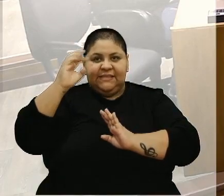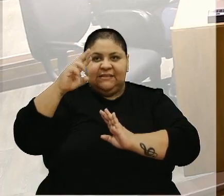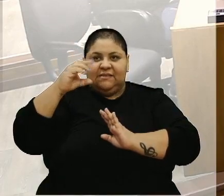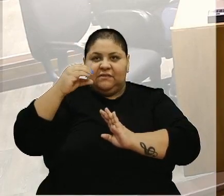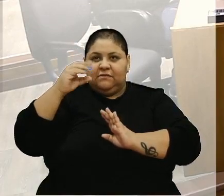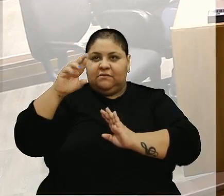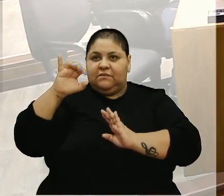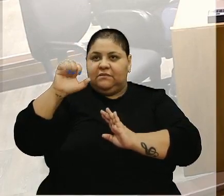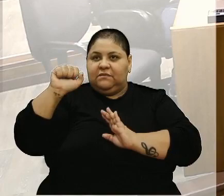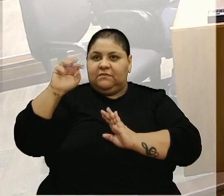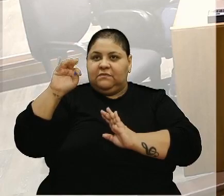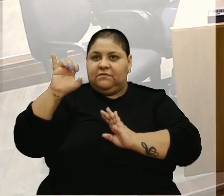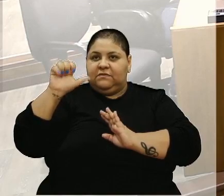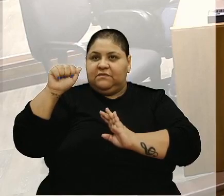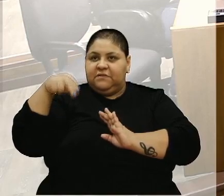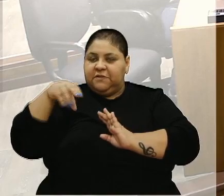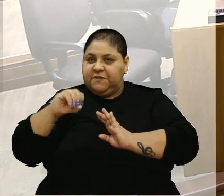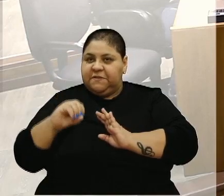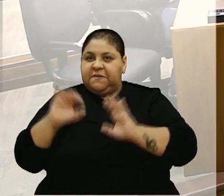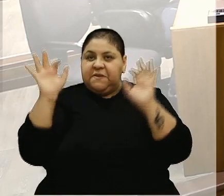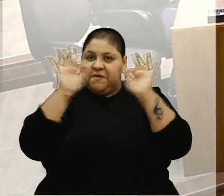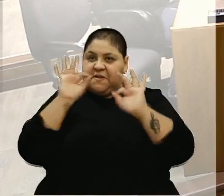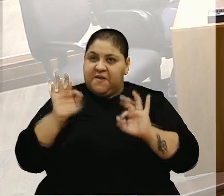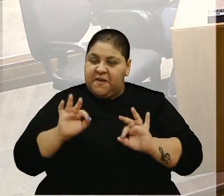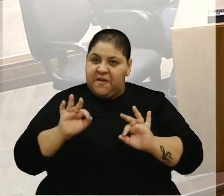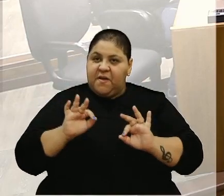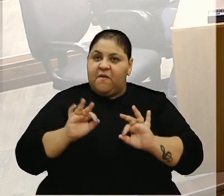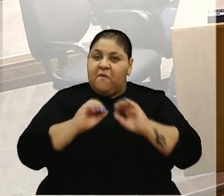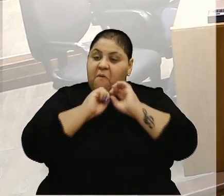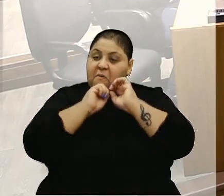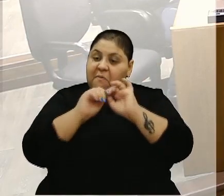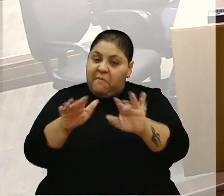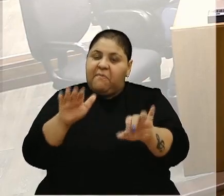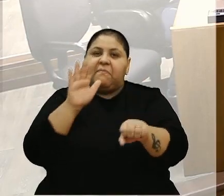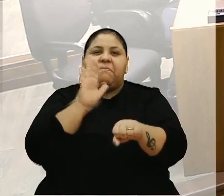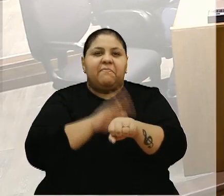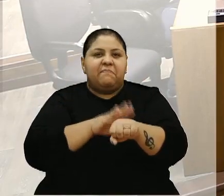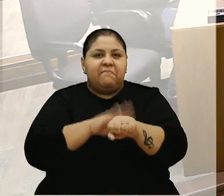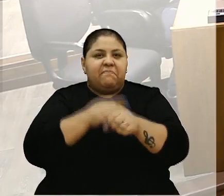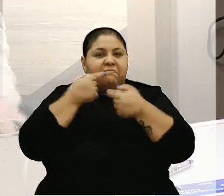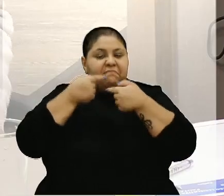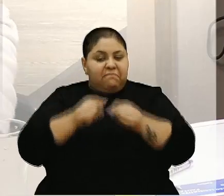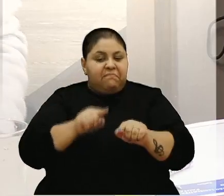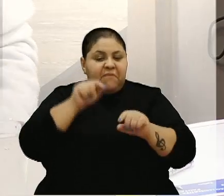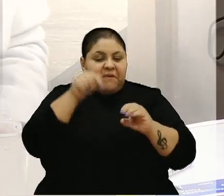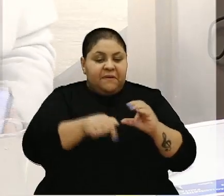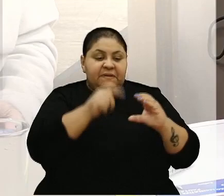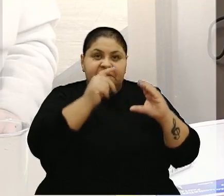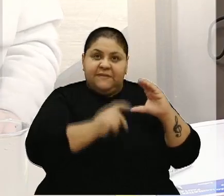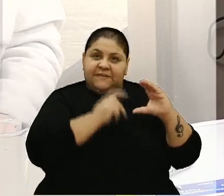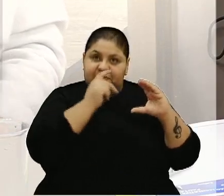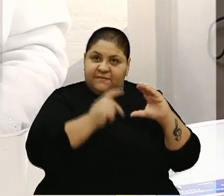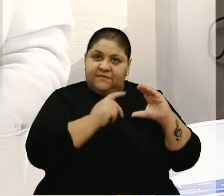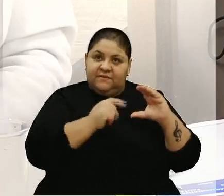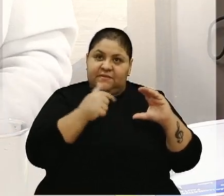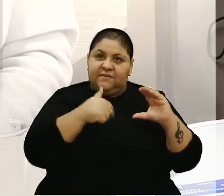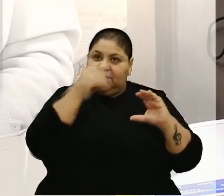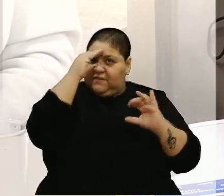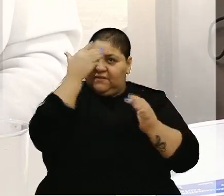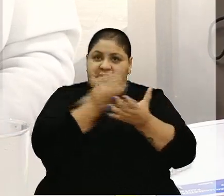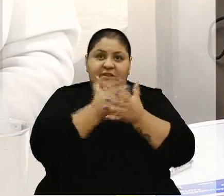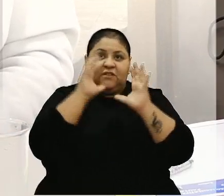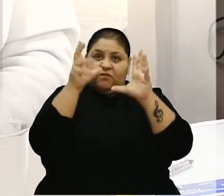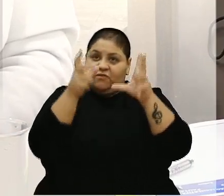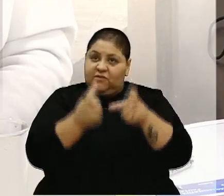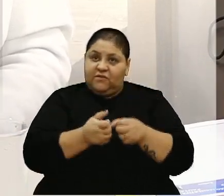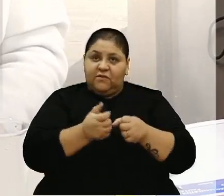é uma alegria, né, compartilhar contigo esses momentos e desafios aqui na Câmara de Vereadores. Tenho certeza que todos nós, né,